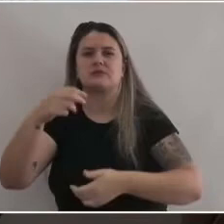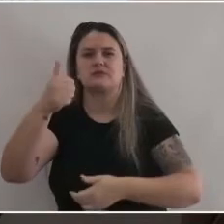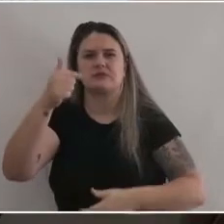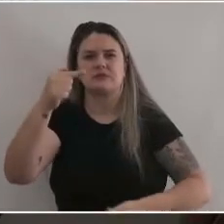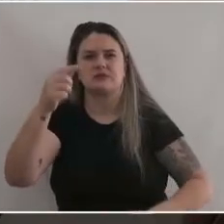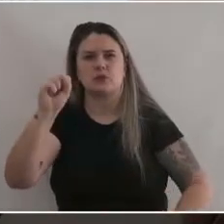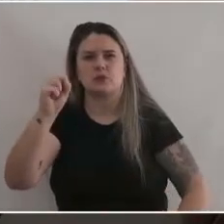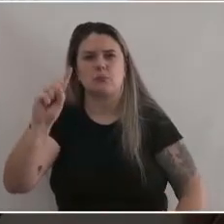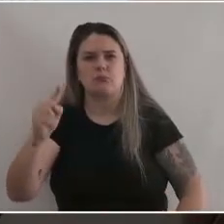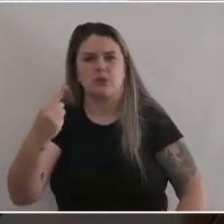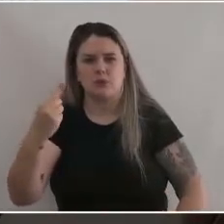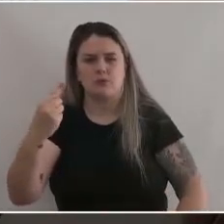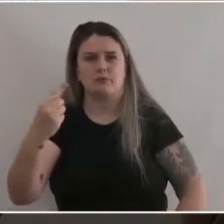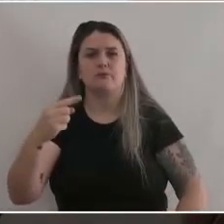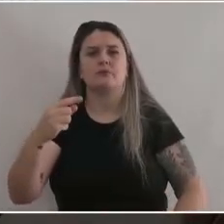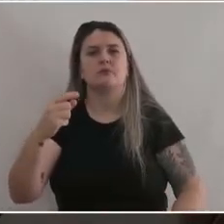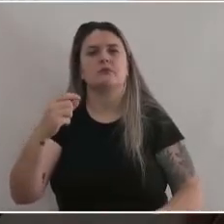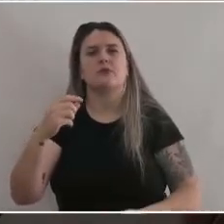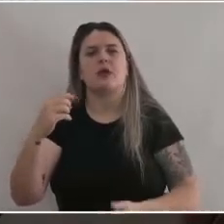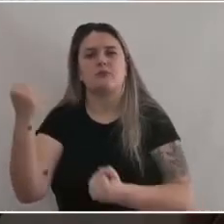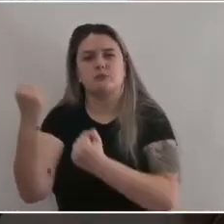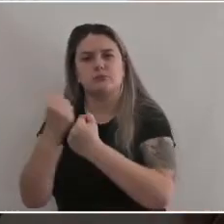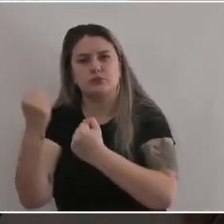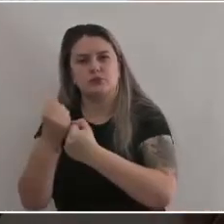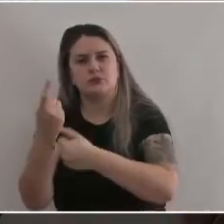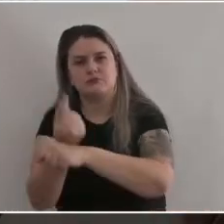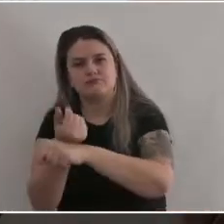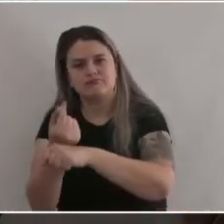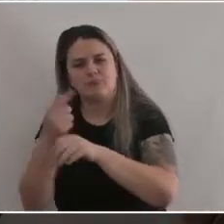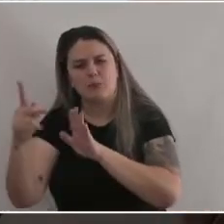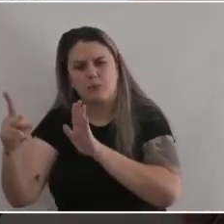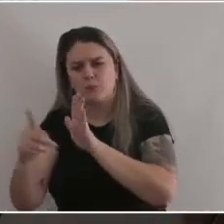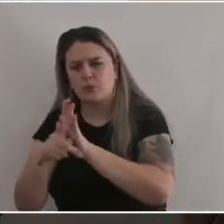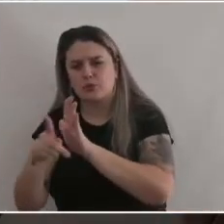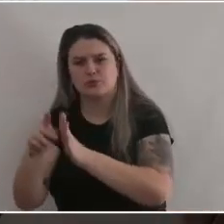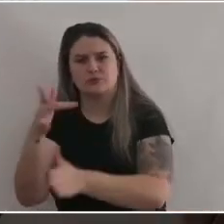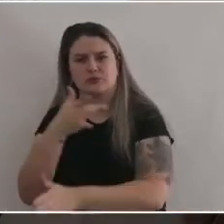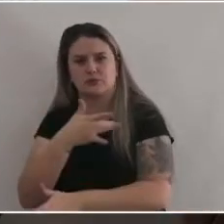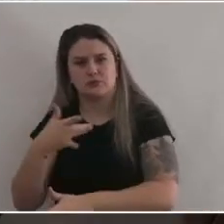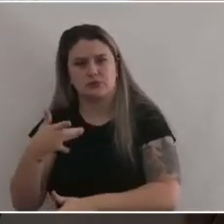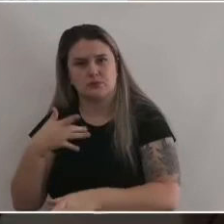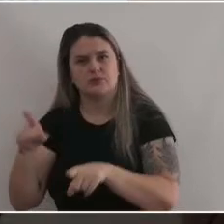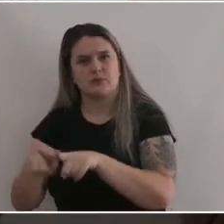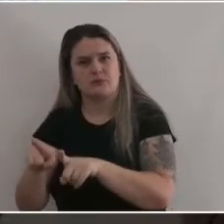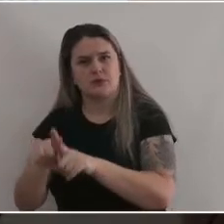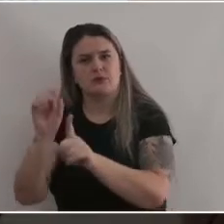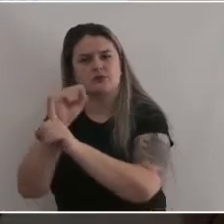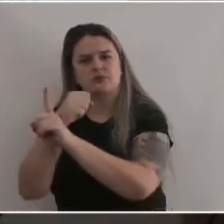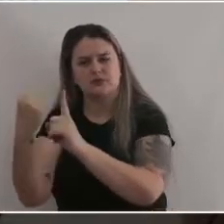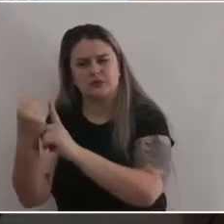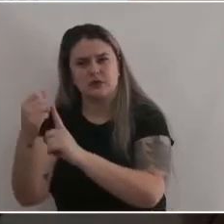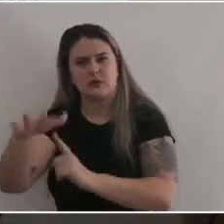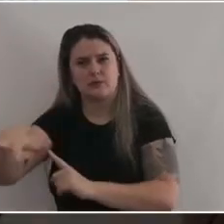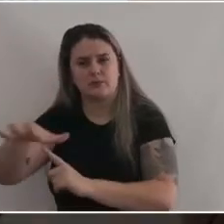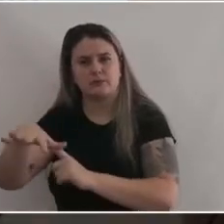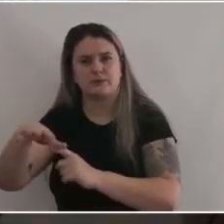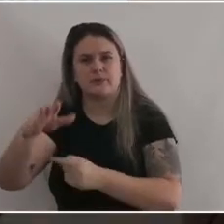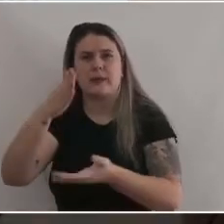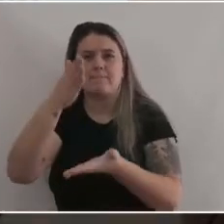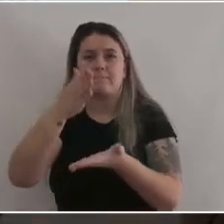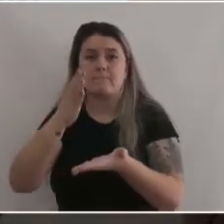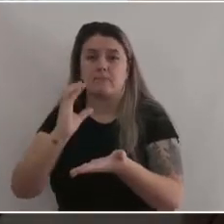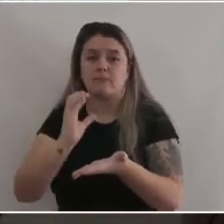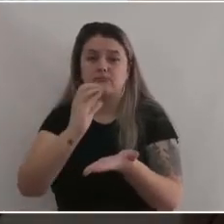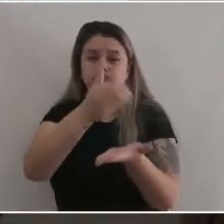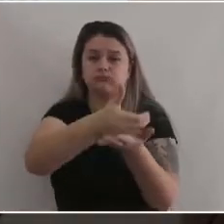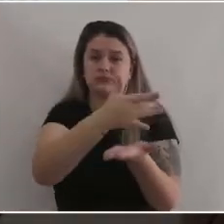178.305. O auxílio financeiro veio exclusivamente para a saúde e para a assistência social. Metade foi